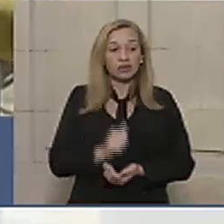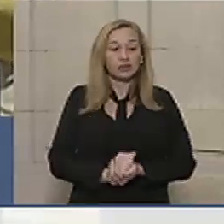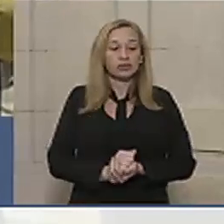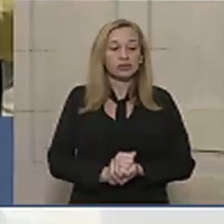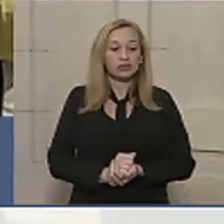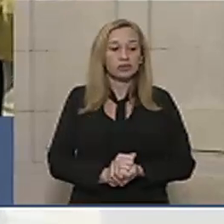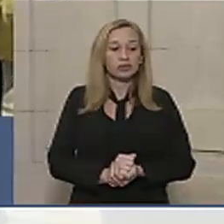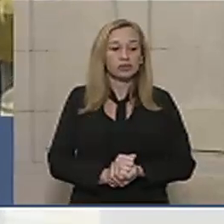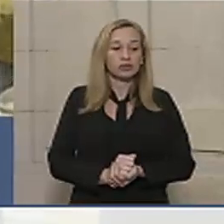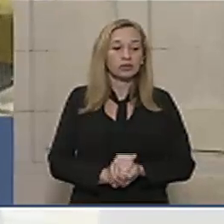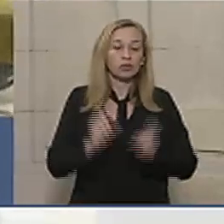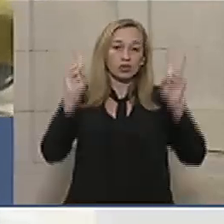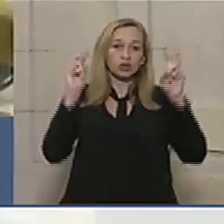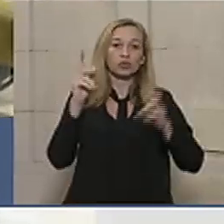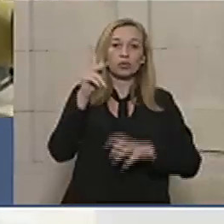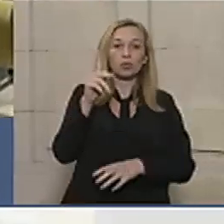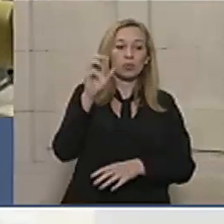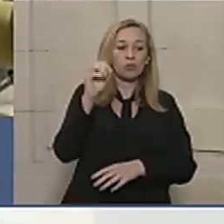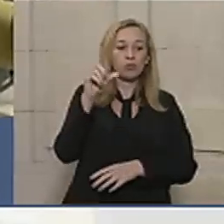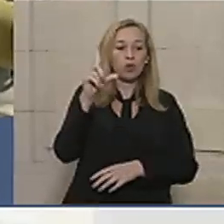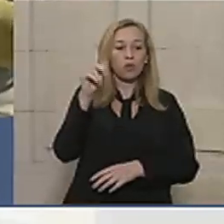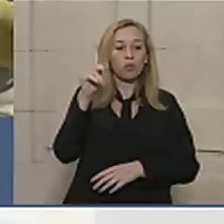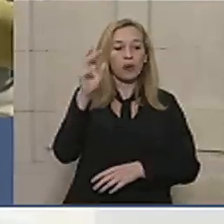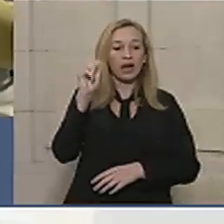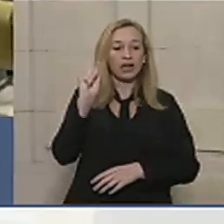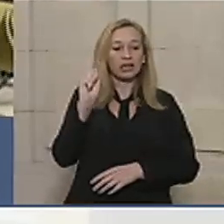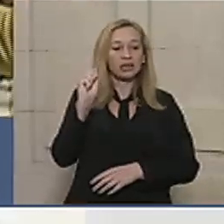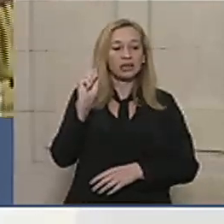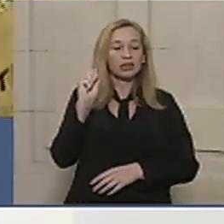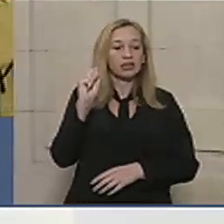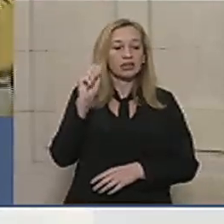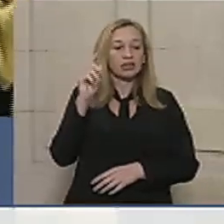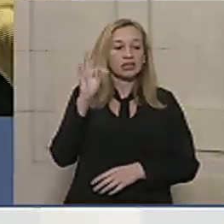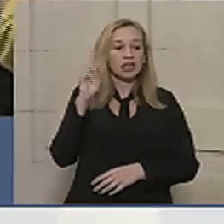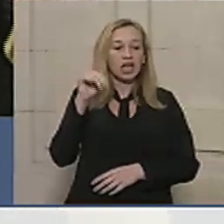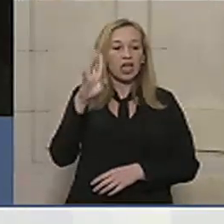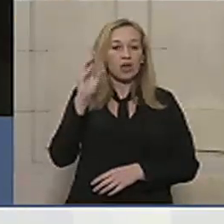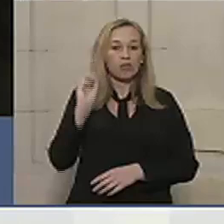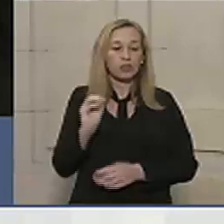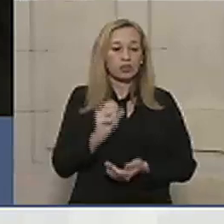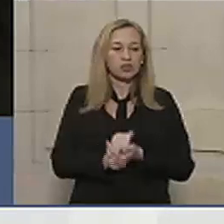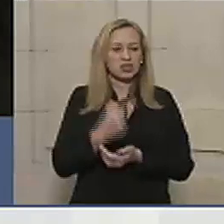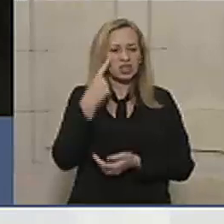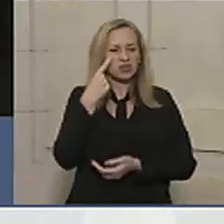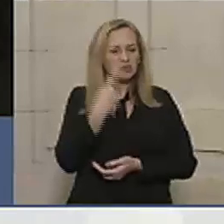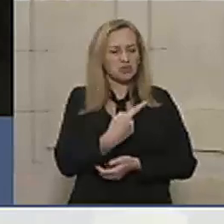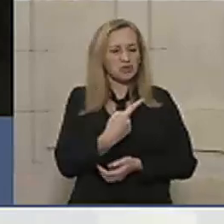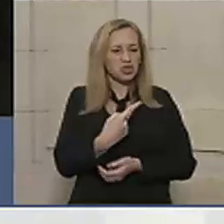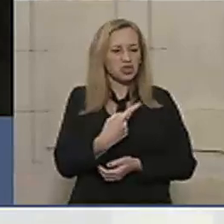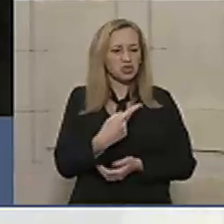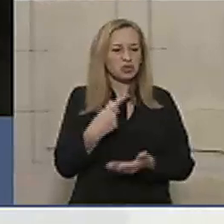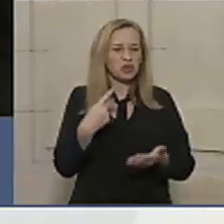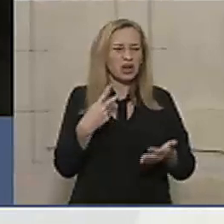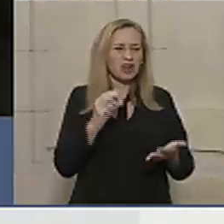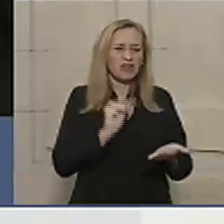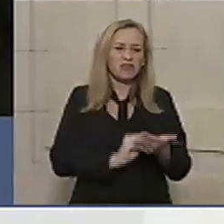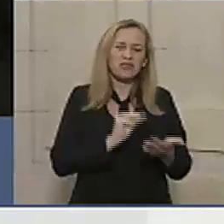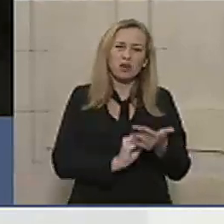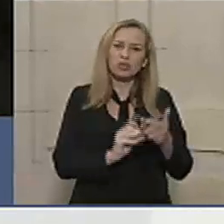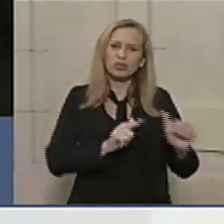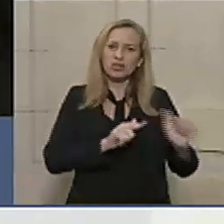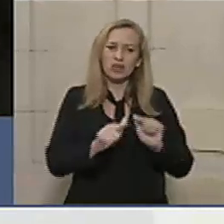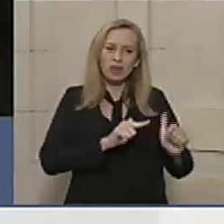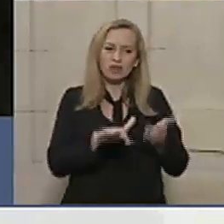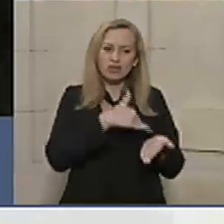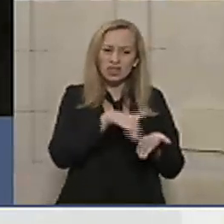poupa-tempo. Tendo em vista a incompetência do secretário de Estado, Lucas Tristão, estava